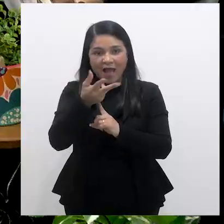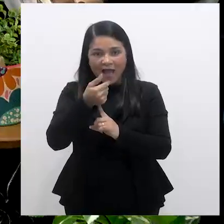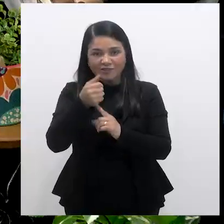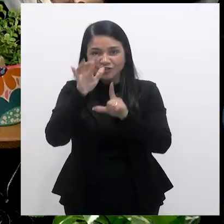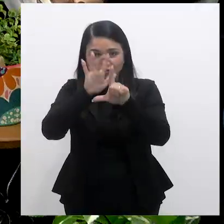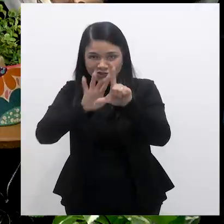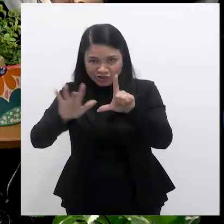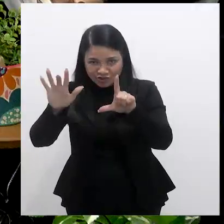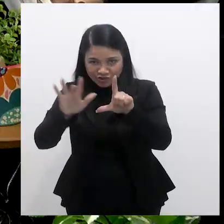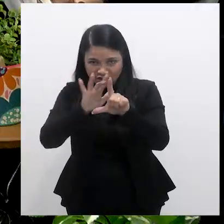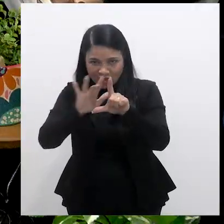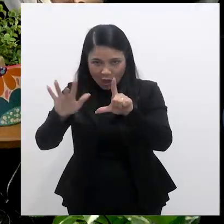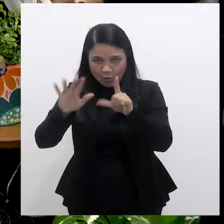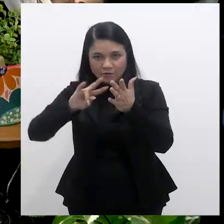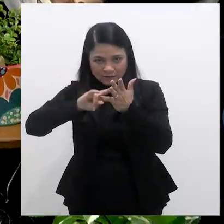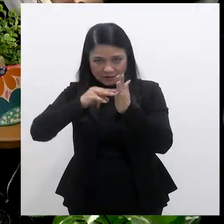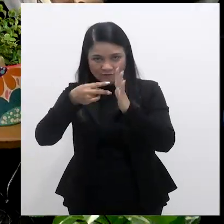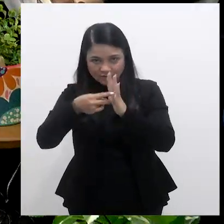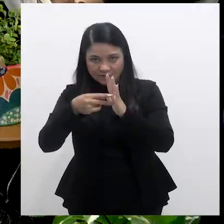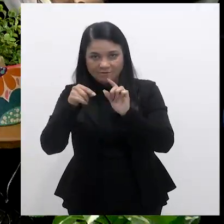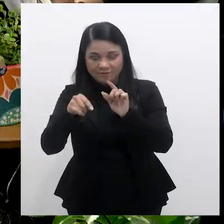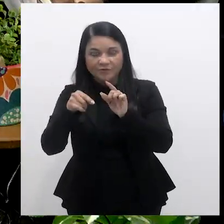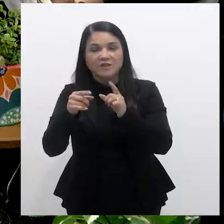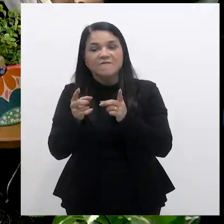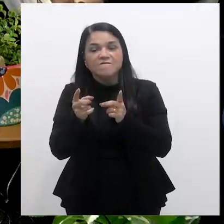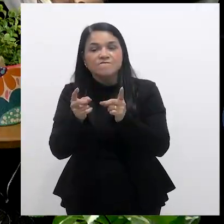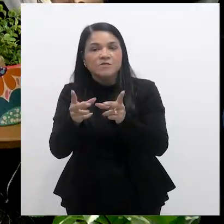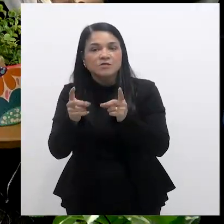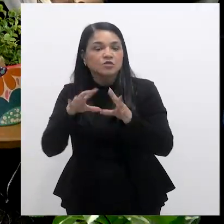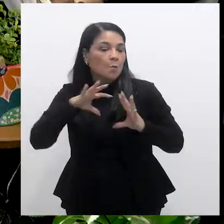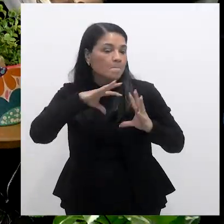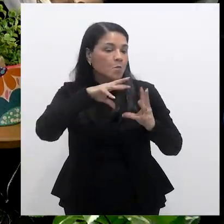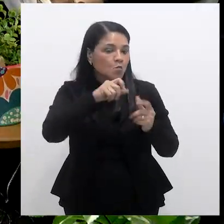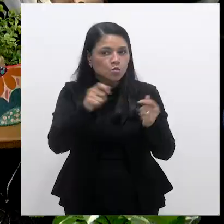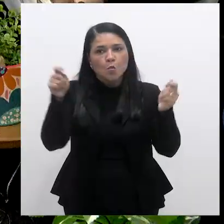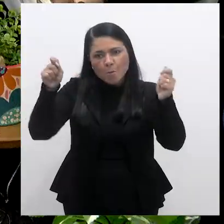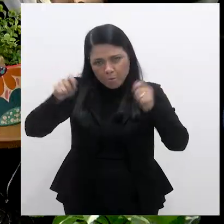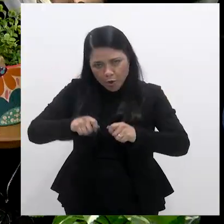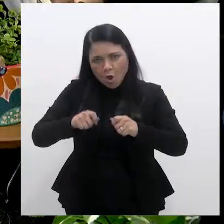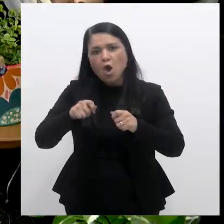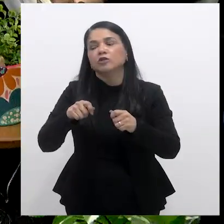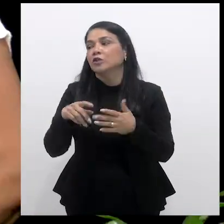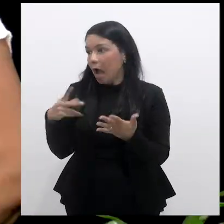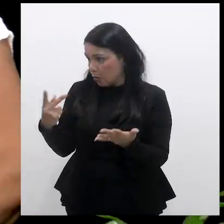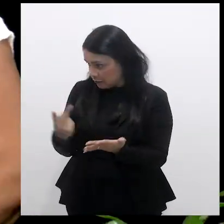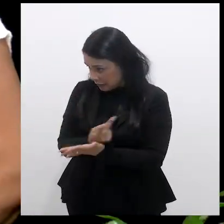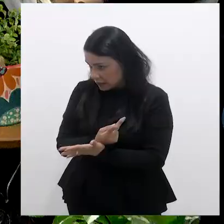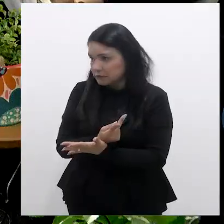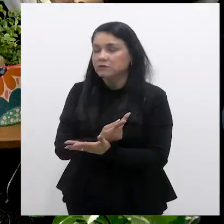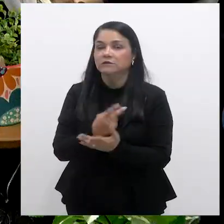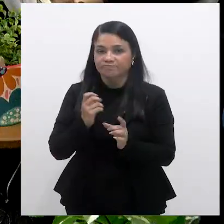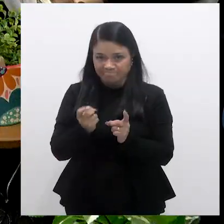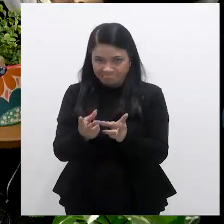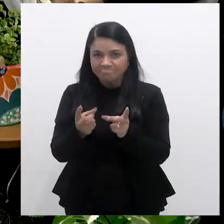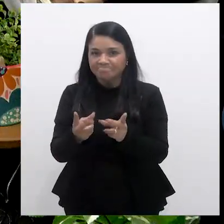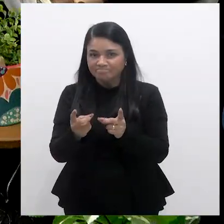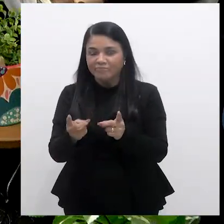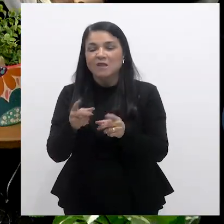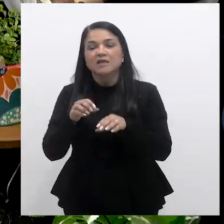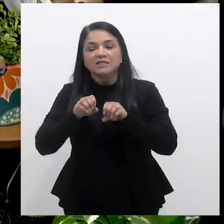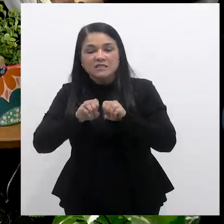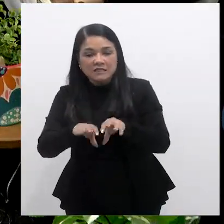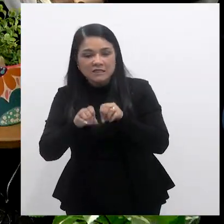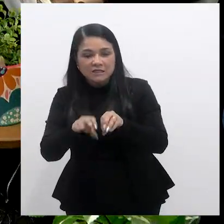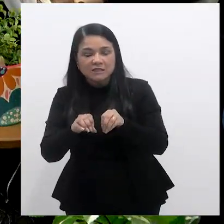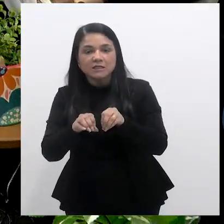artes digitais, que eles podem colocar e serem vendidas no mundo inteiro. E acontece. Né? Acontecem. Então,